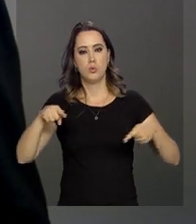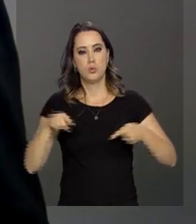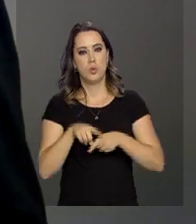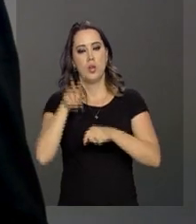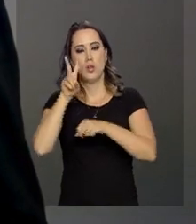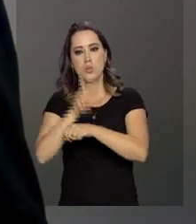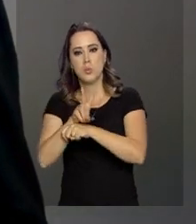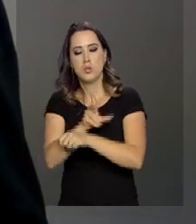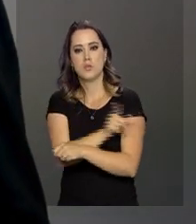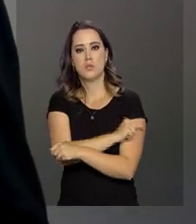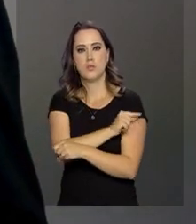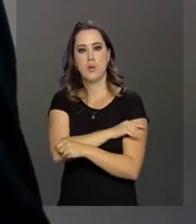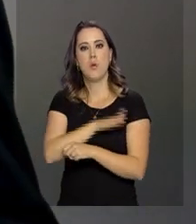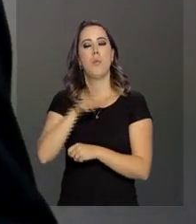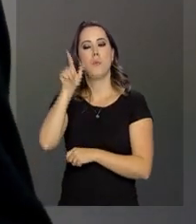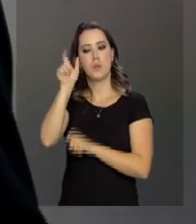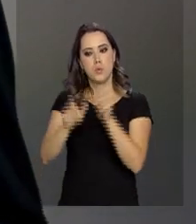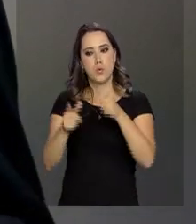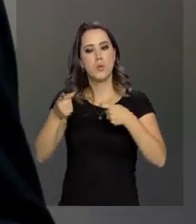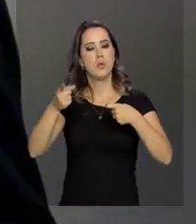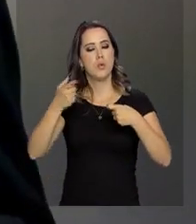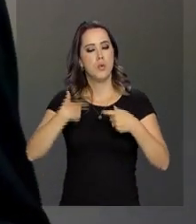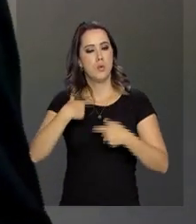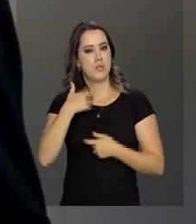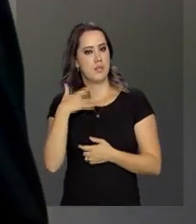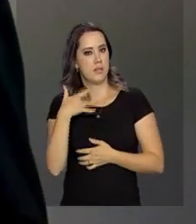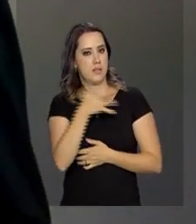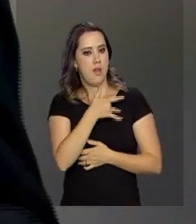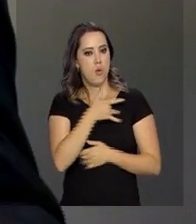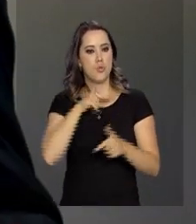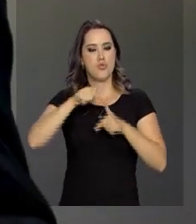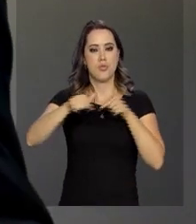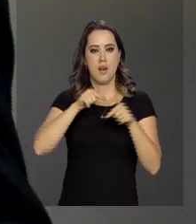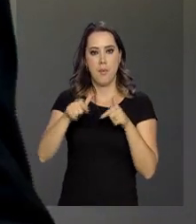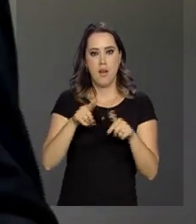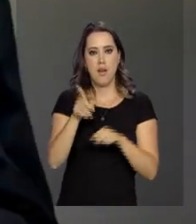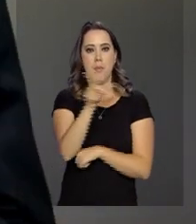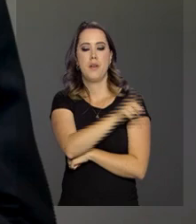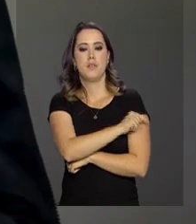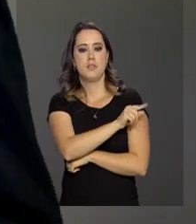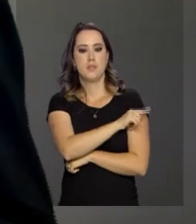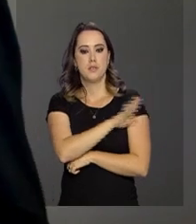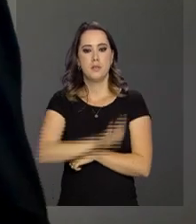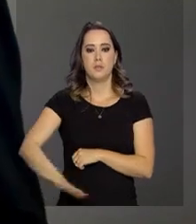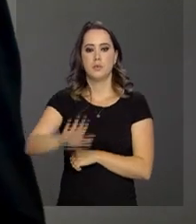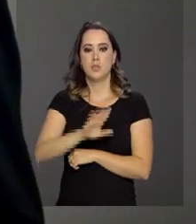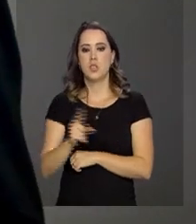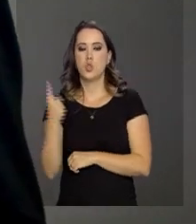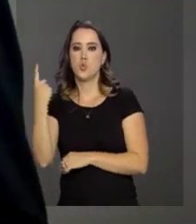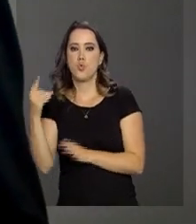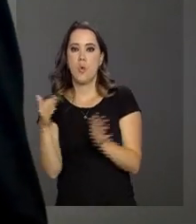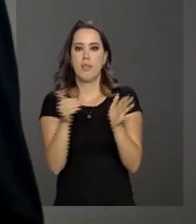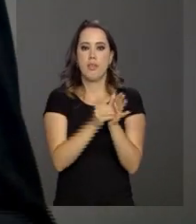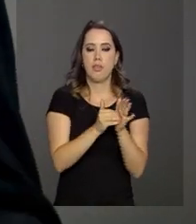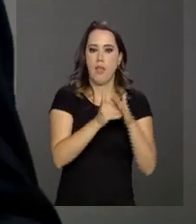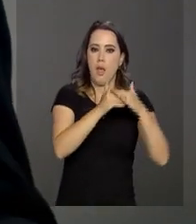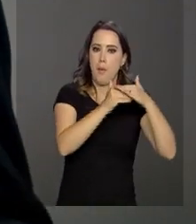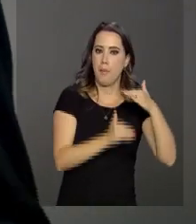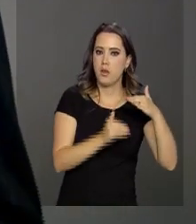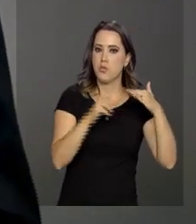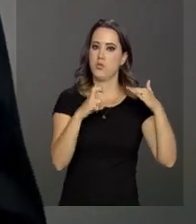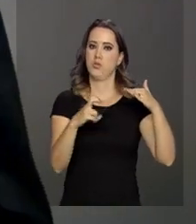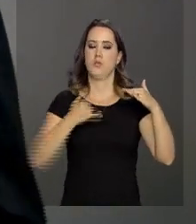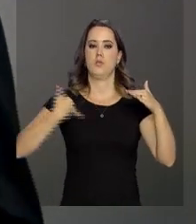profissionais de saúde trabalham para vacinar crianças de 1 ano a menores de 5 anos de idade contra a